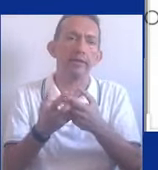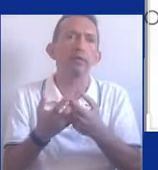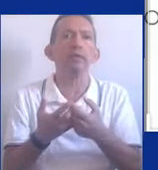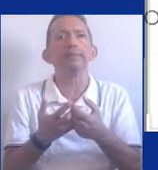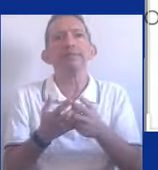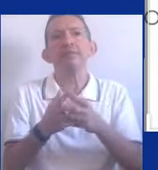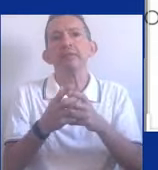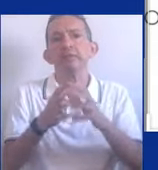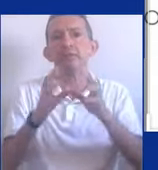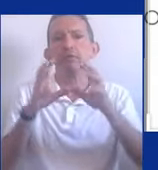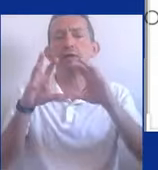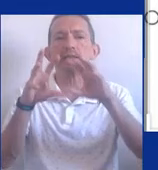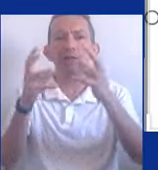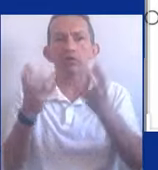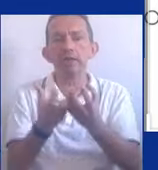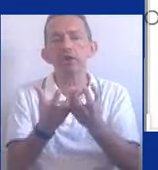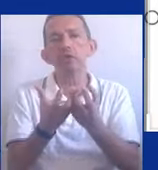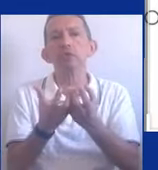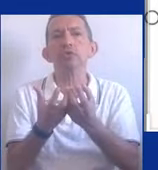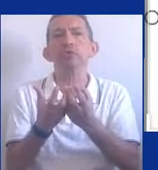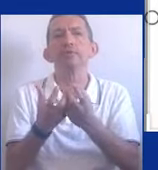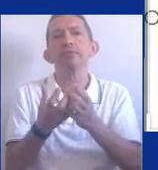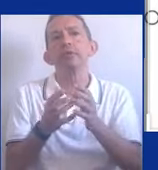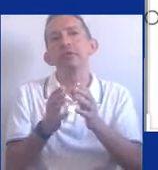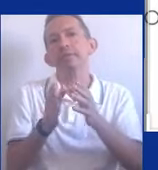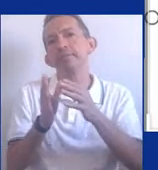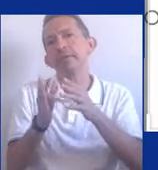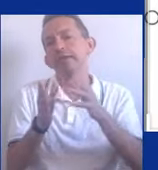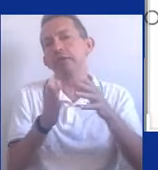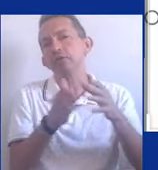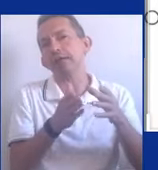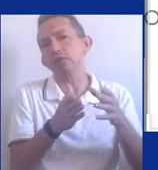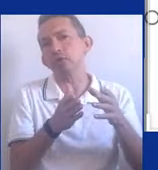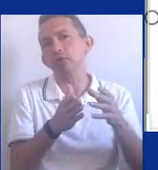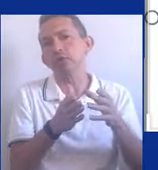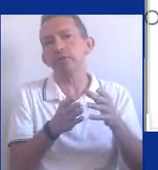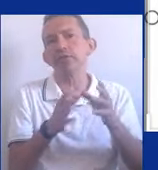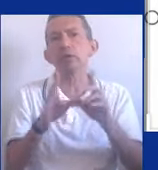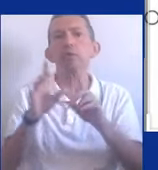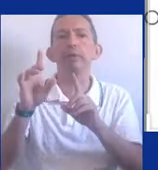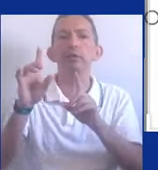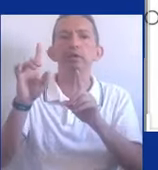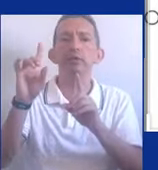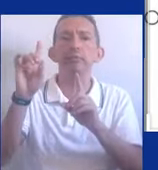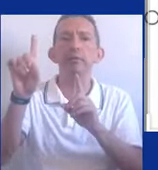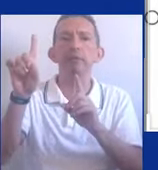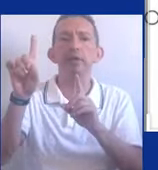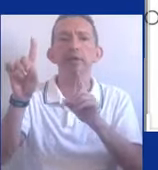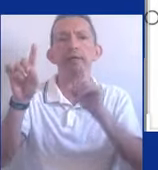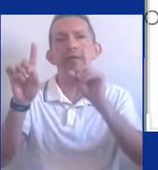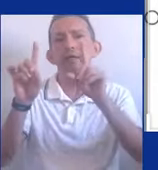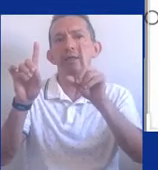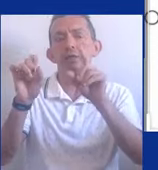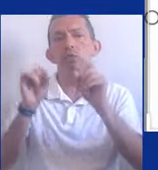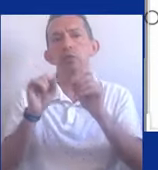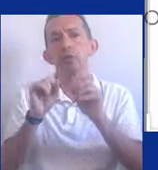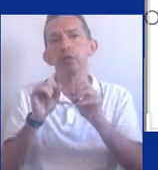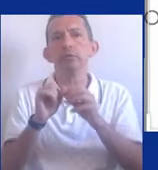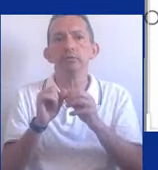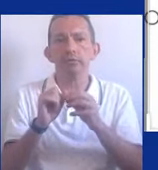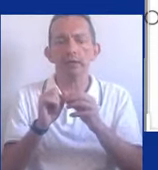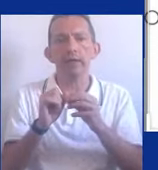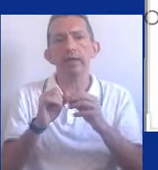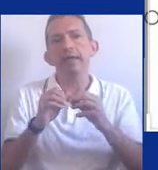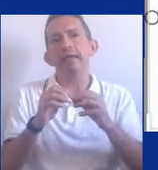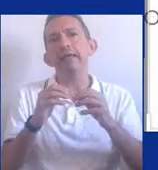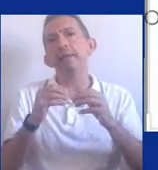da célula, você vê o material gelatinoso. E esse material gelatinoso que fica compreendido entre a membrana e o